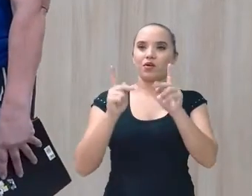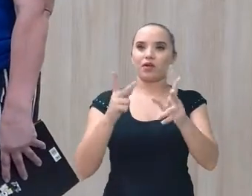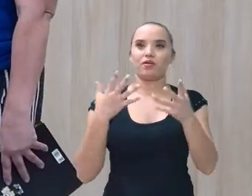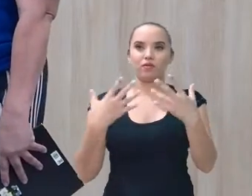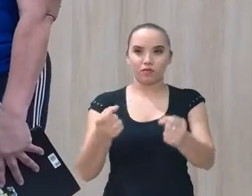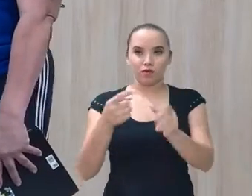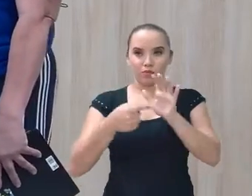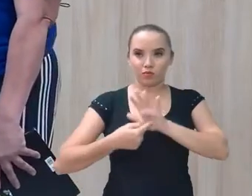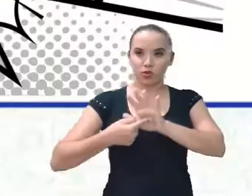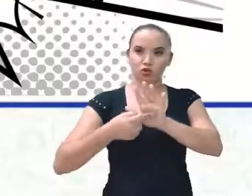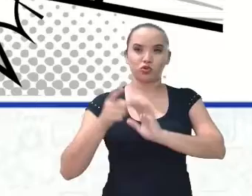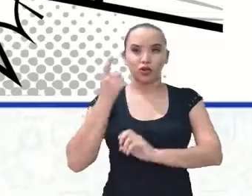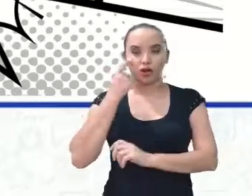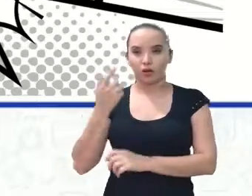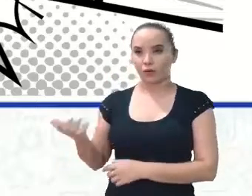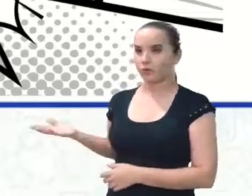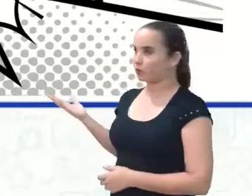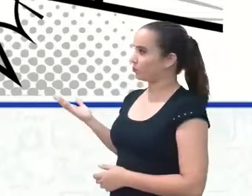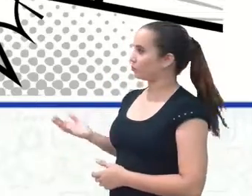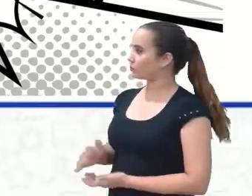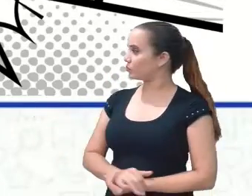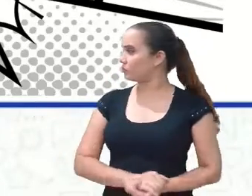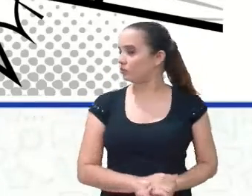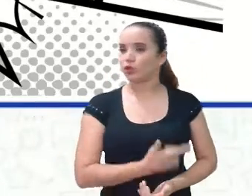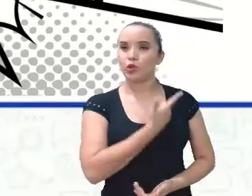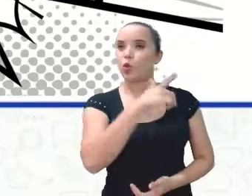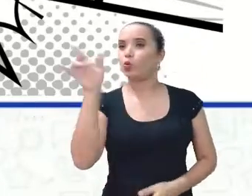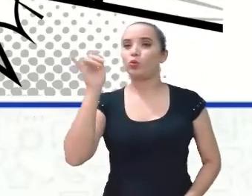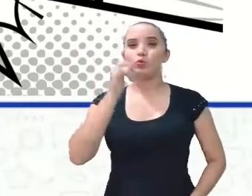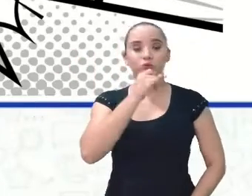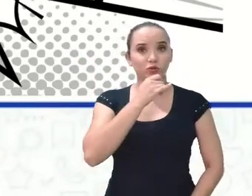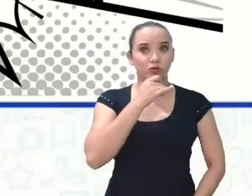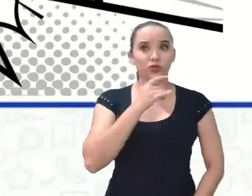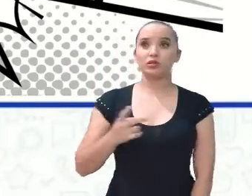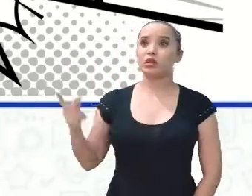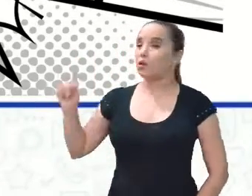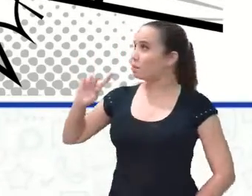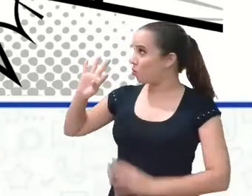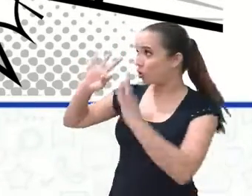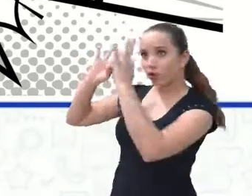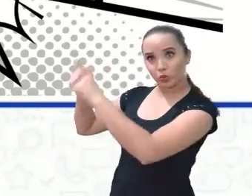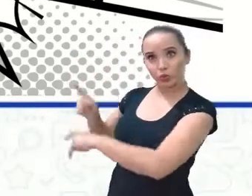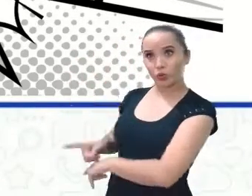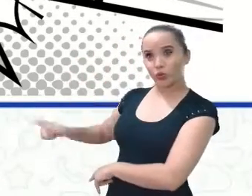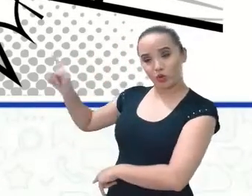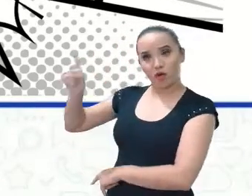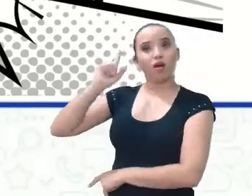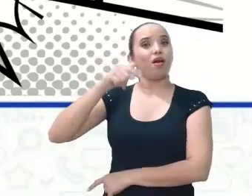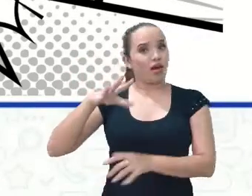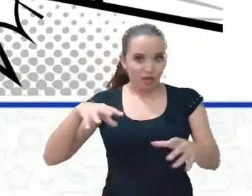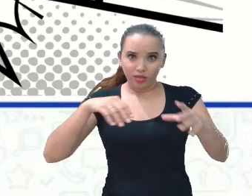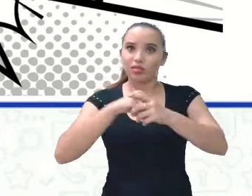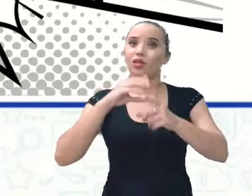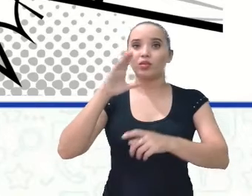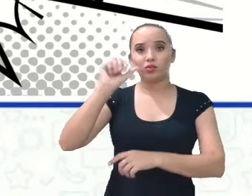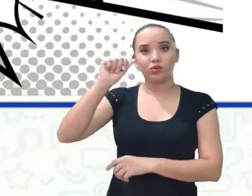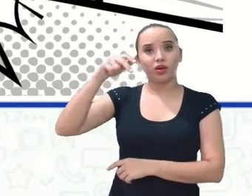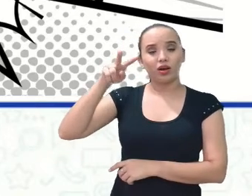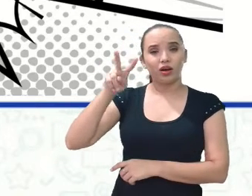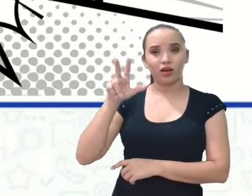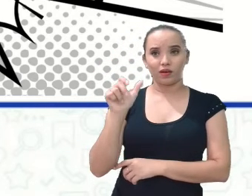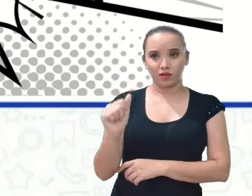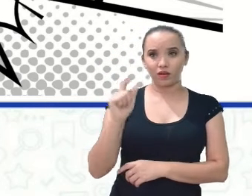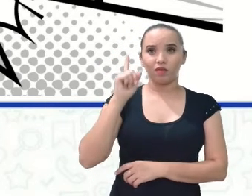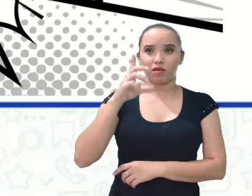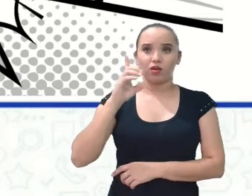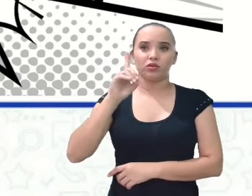pouquinho mais do Canva. Como vocês estão vendo aí, ó, esse aqui já é do Canva, essa animaçãozinha que vocês estão vendo aí. Isso é um diagrama